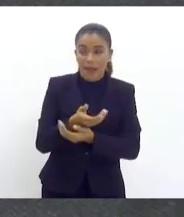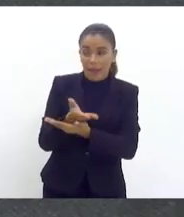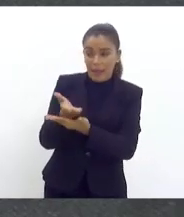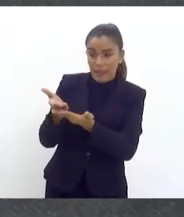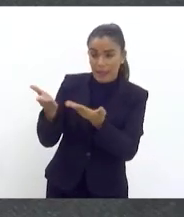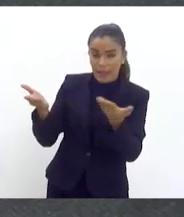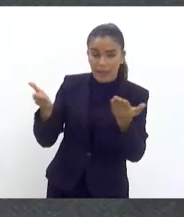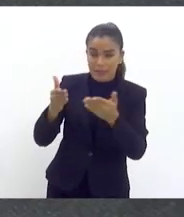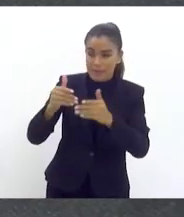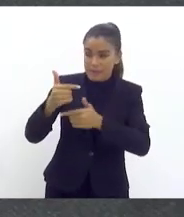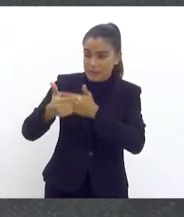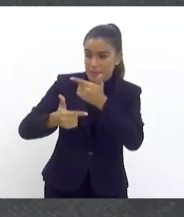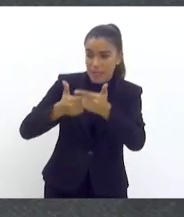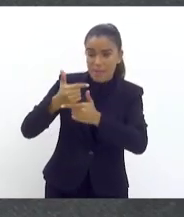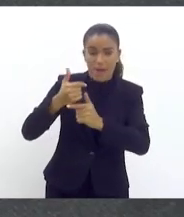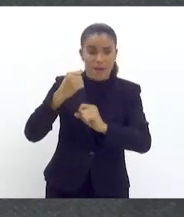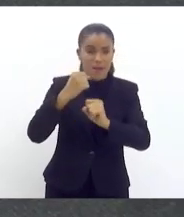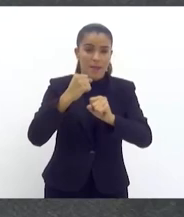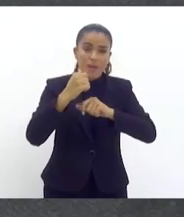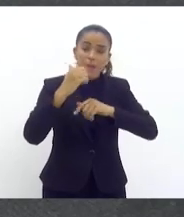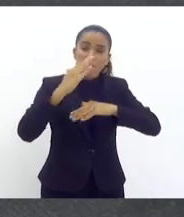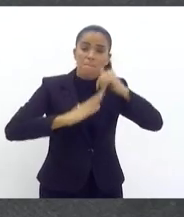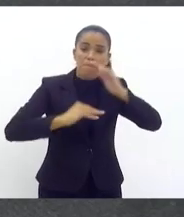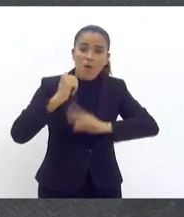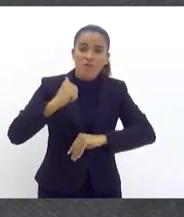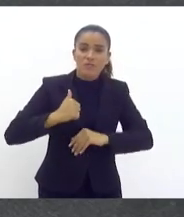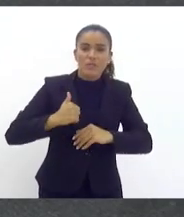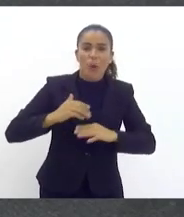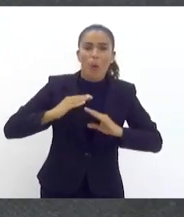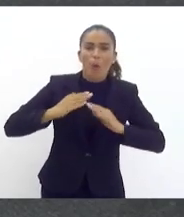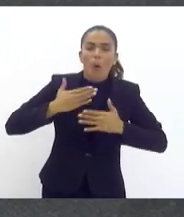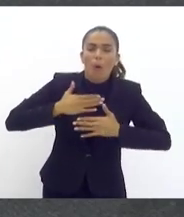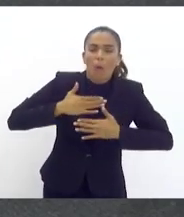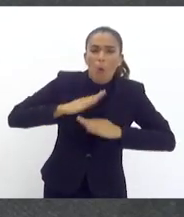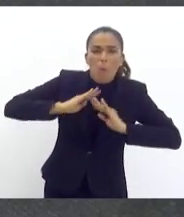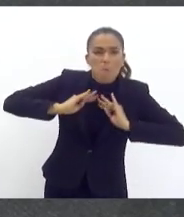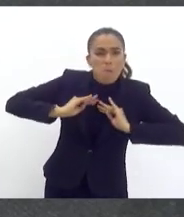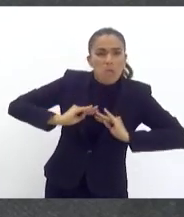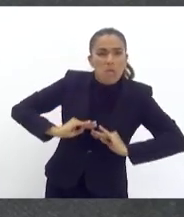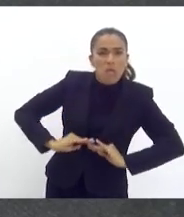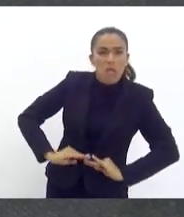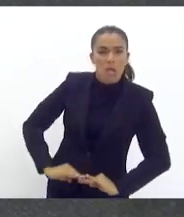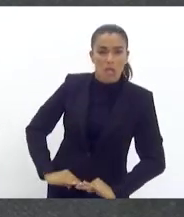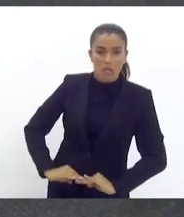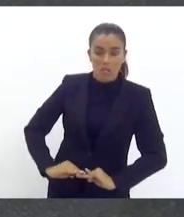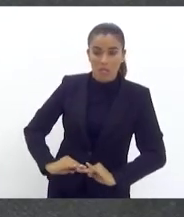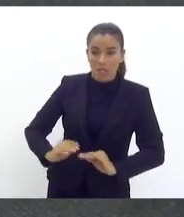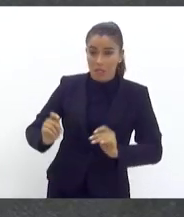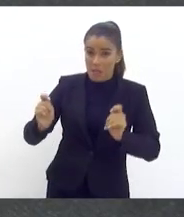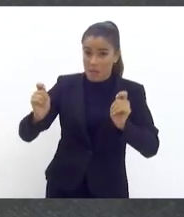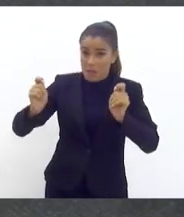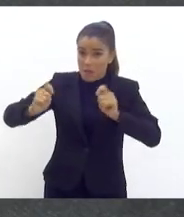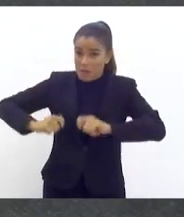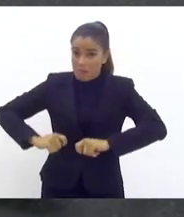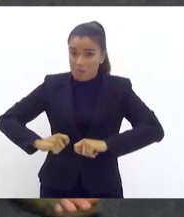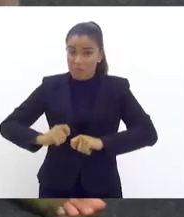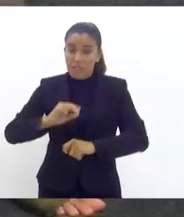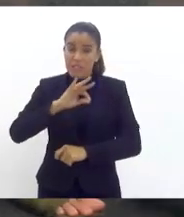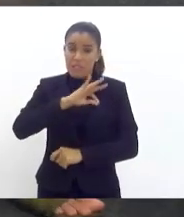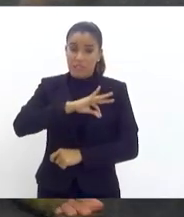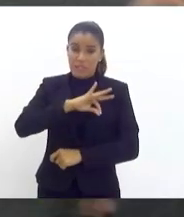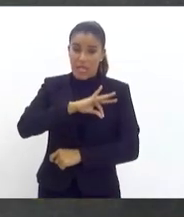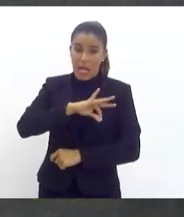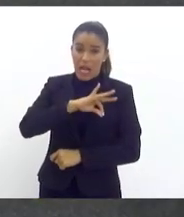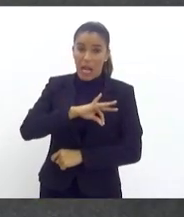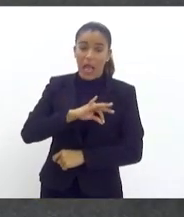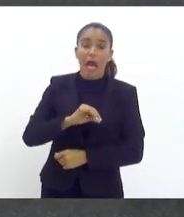que exerçam profissões humilhantes, que lhes permitam receber pagamentos